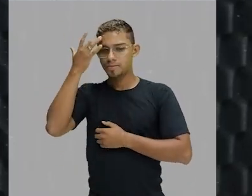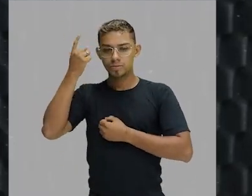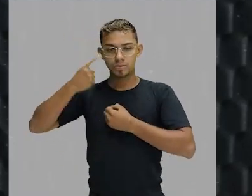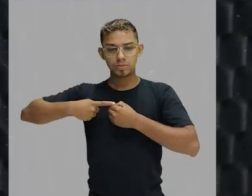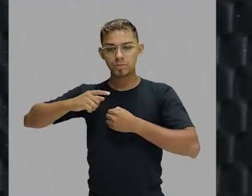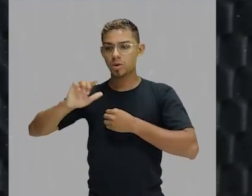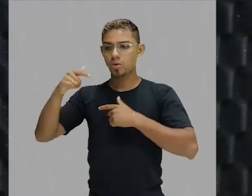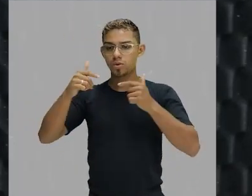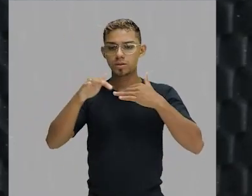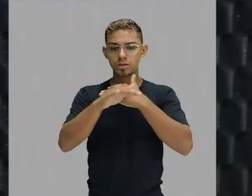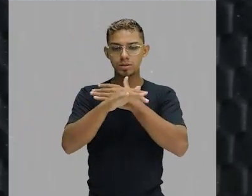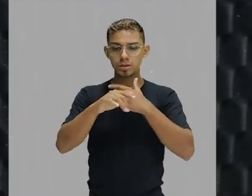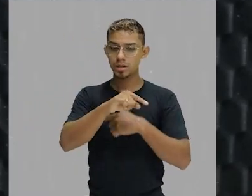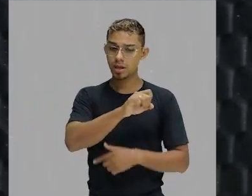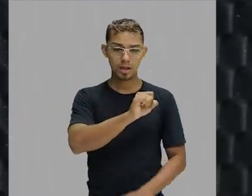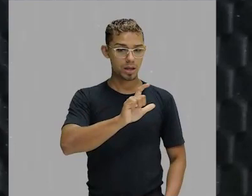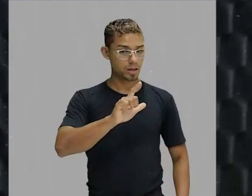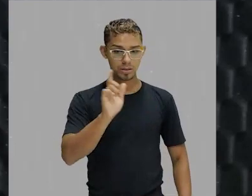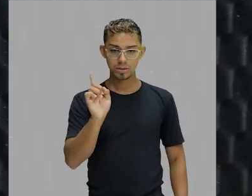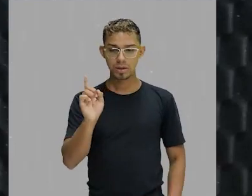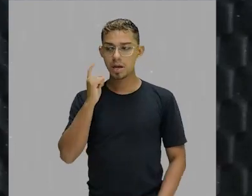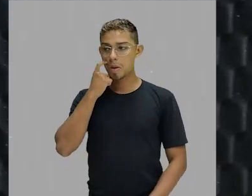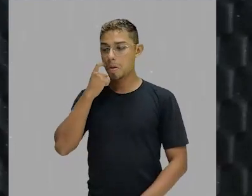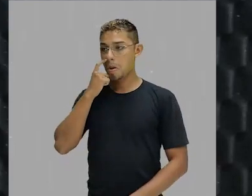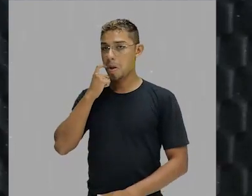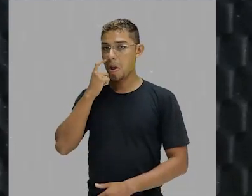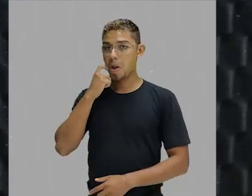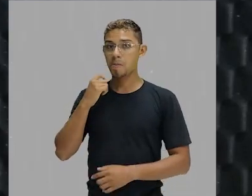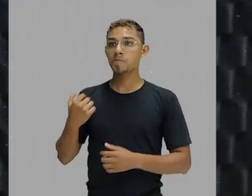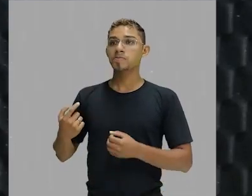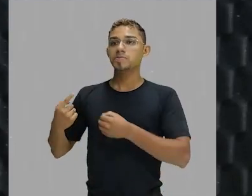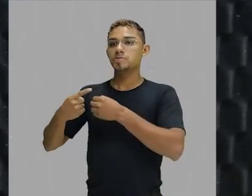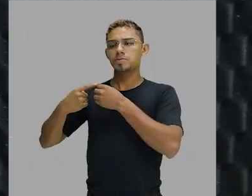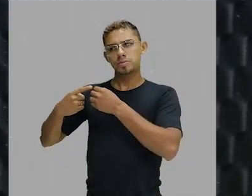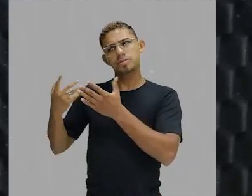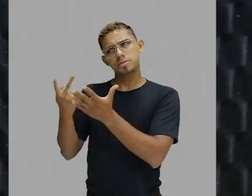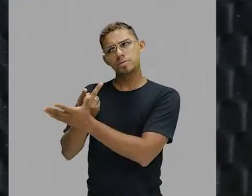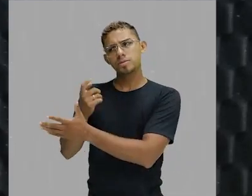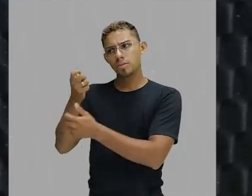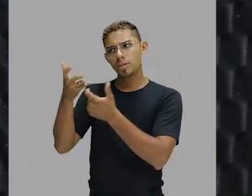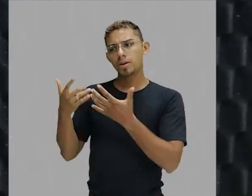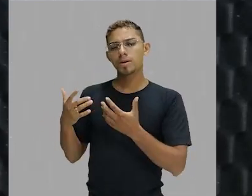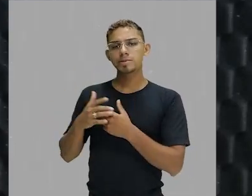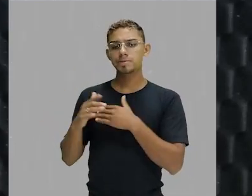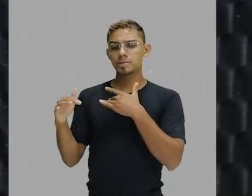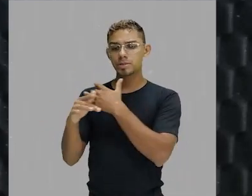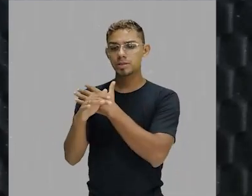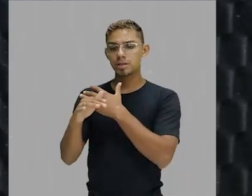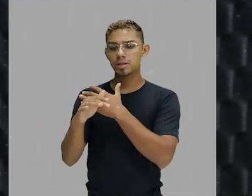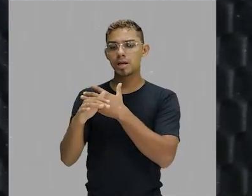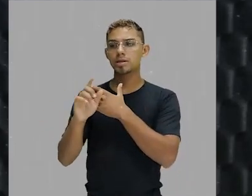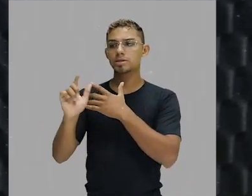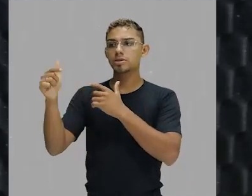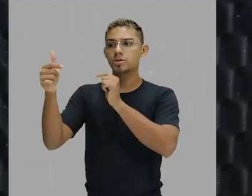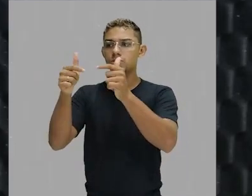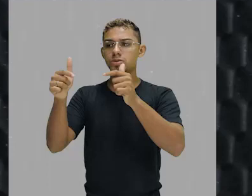quem é de outras cidades que não sejam São Luís, eu acho meio errôneo de falar de interior, né? Quem é de cidades que tem esse